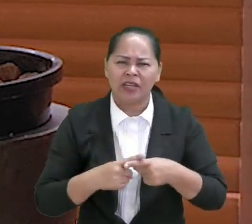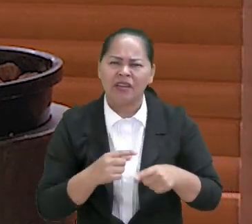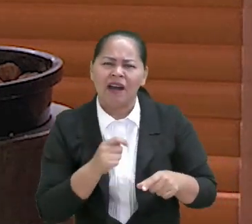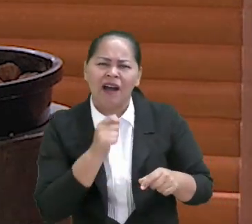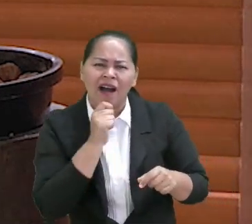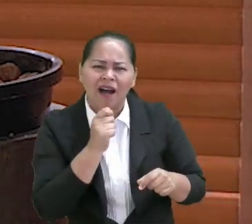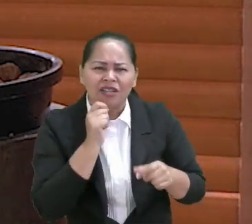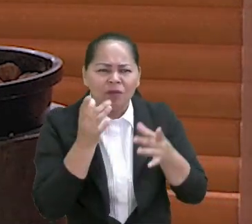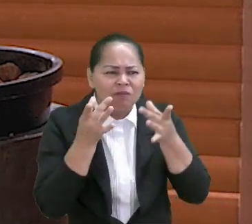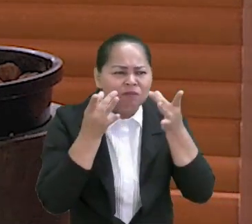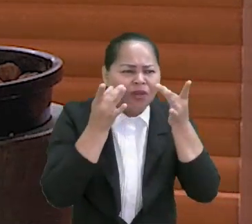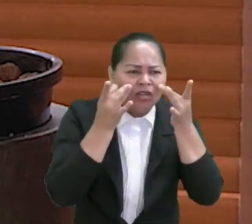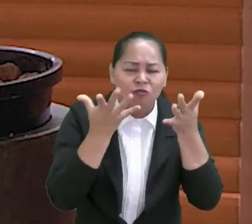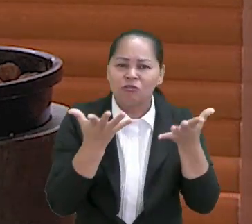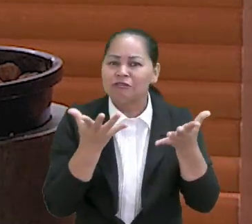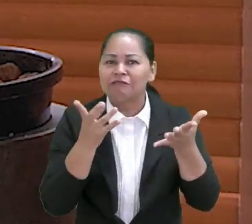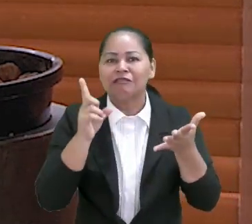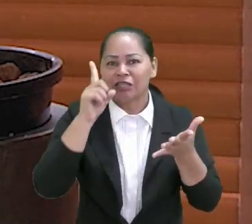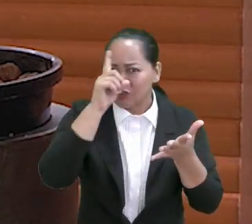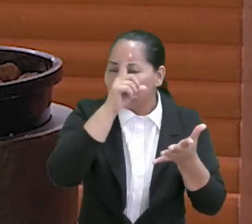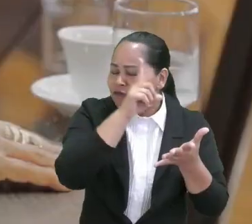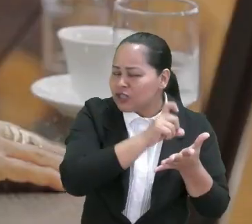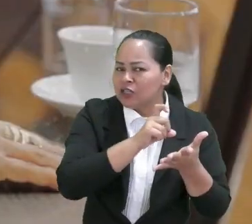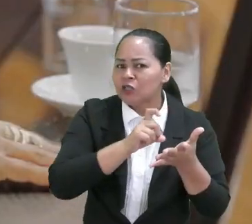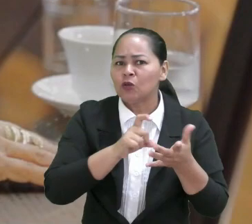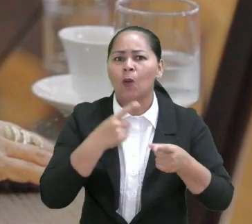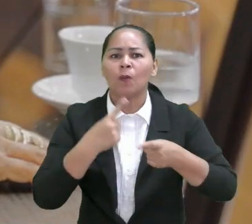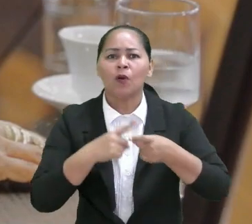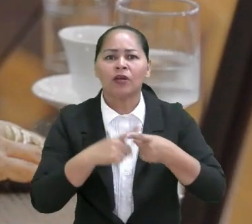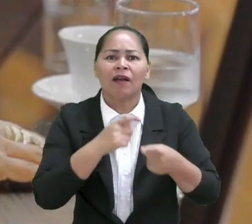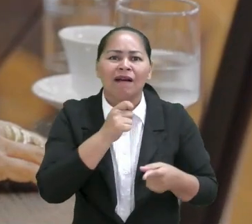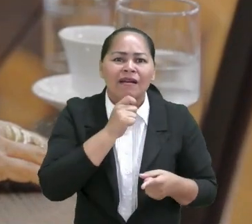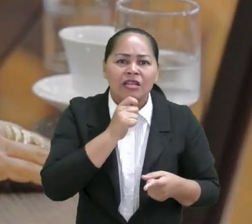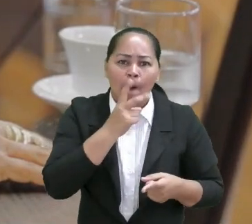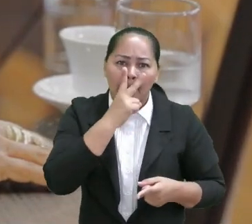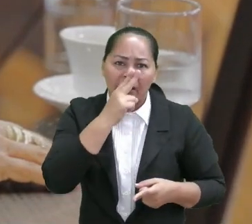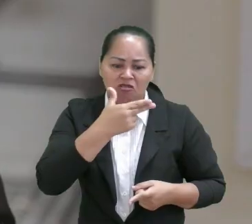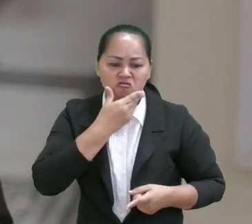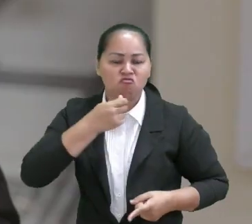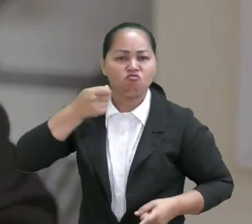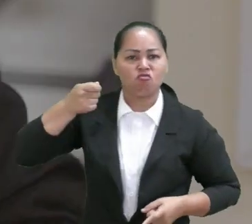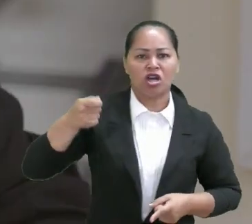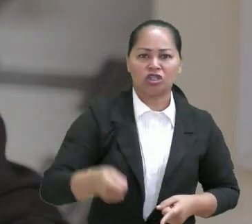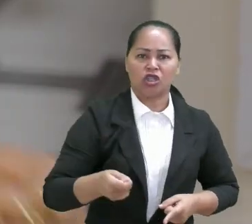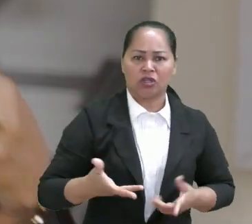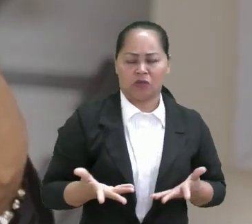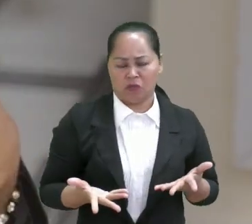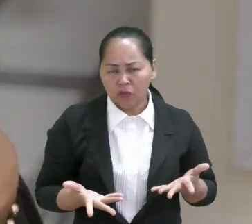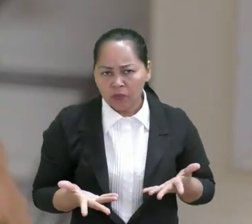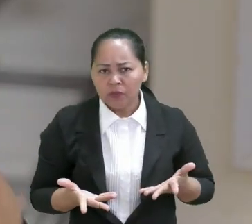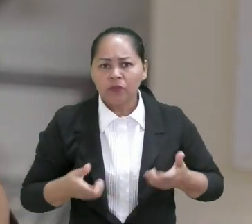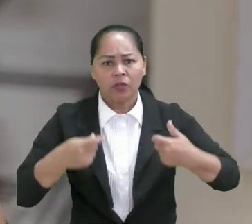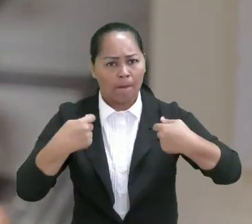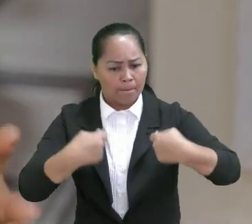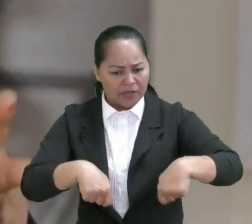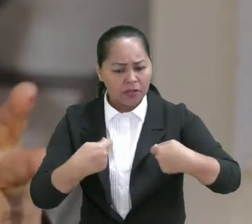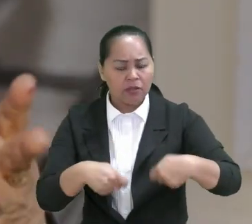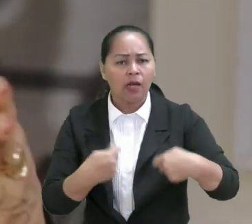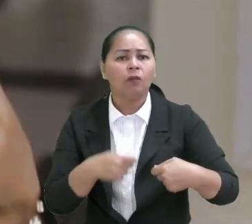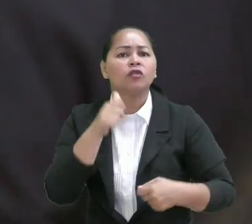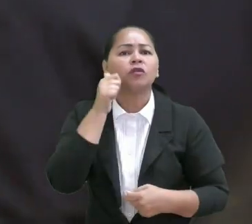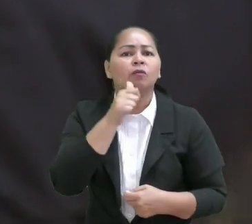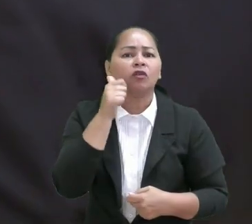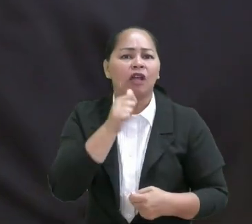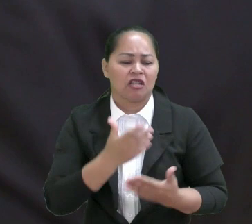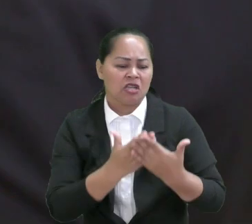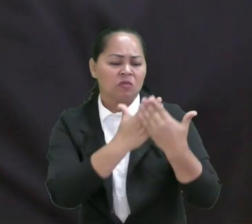nós estamos em um descompasso. Ainda se mantém machista ao longo destes anos. Que precisamos, mulheres têm